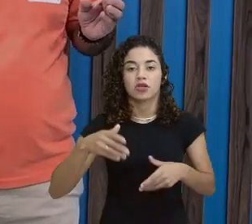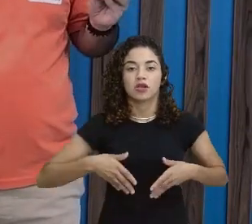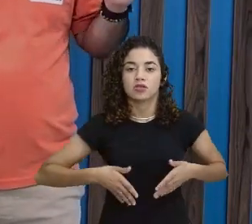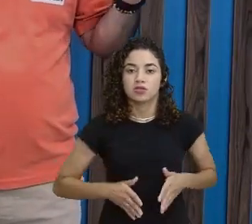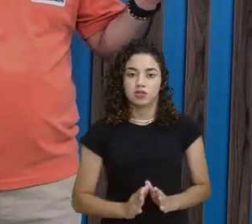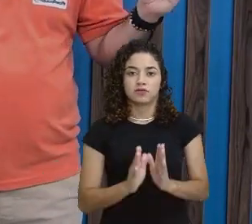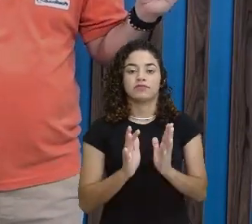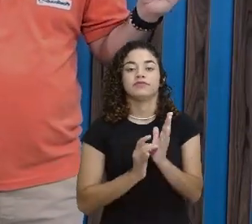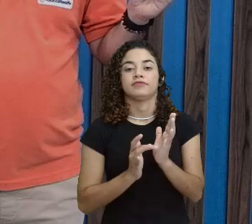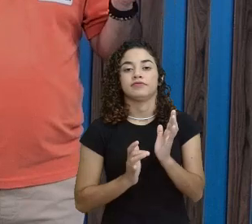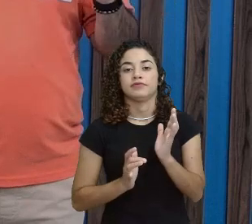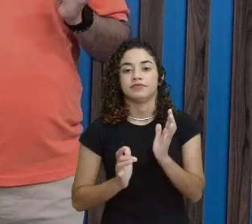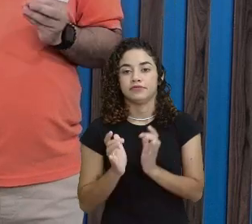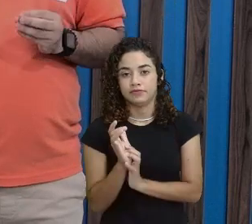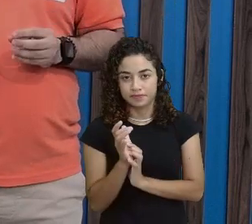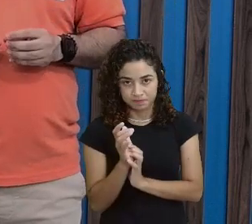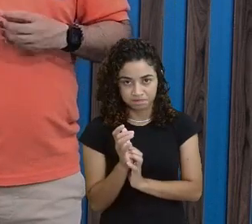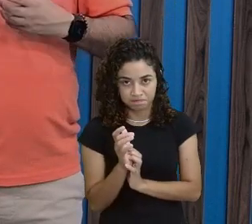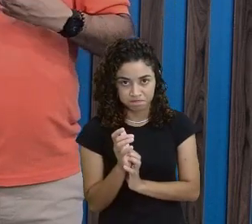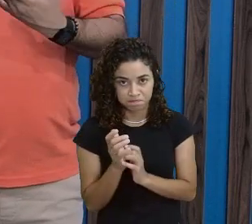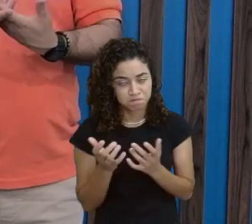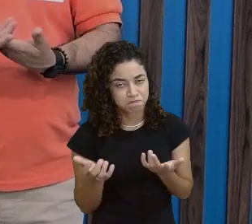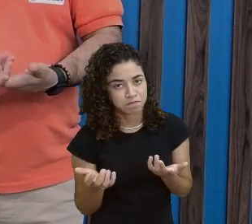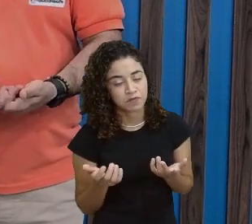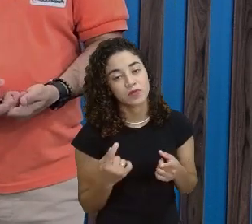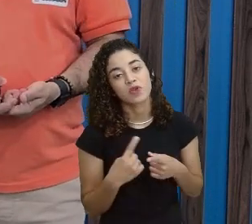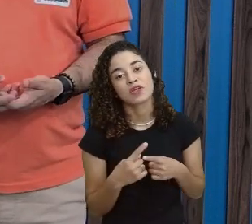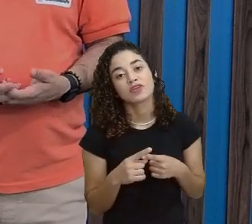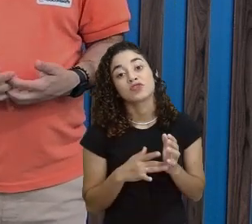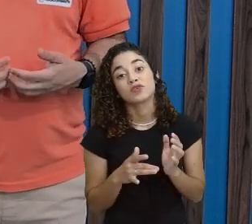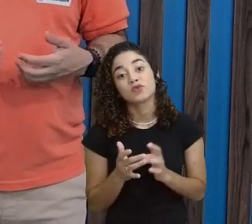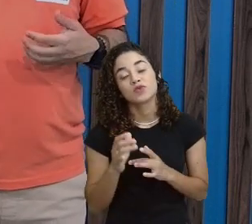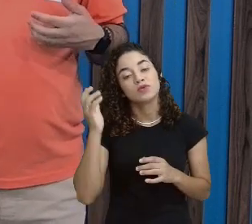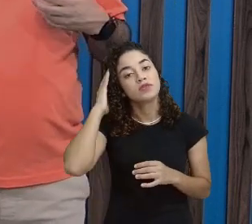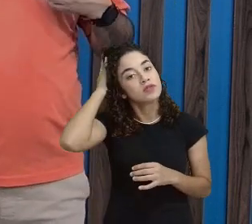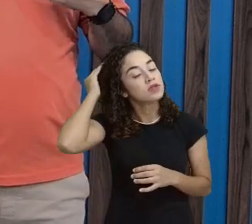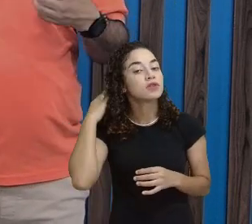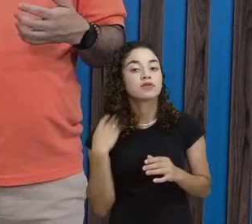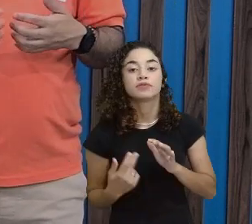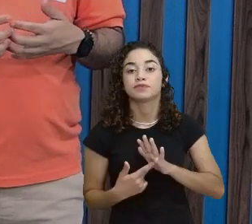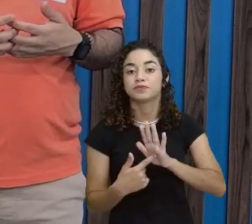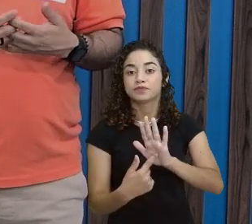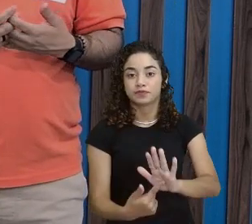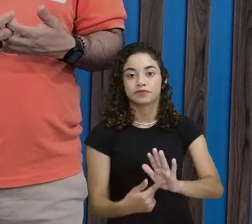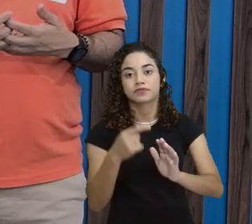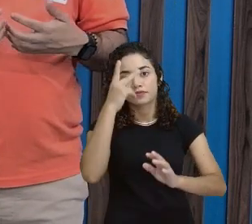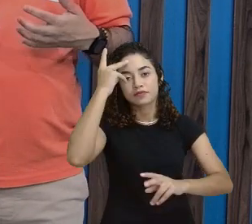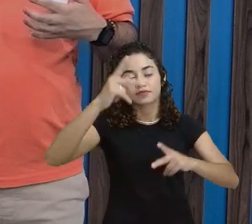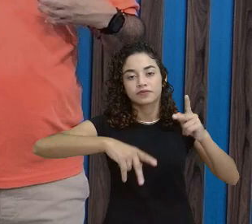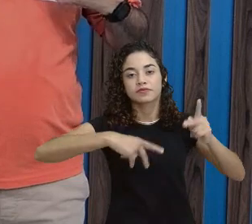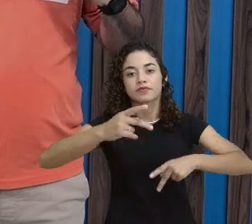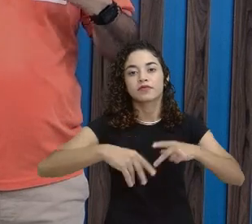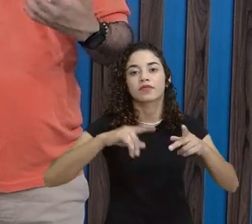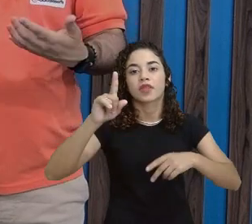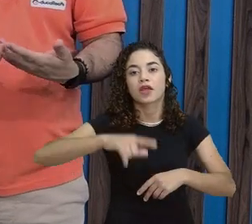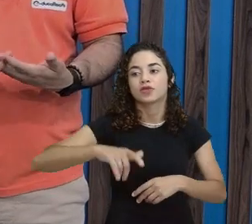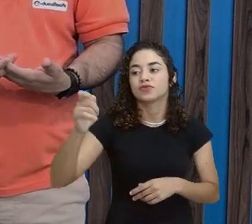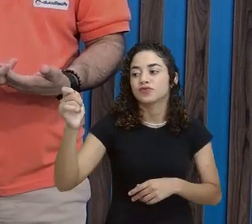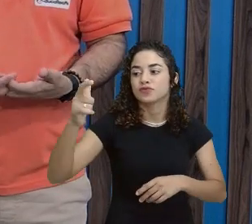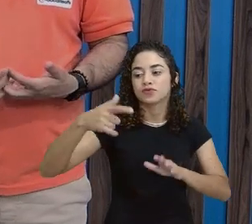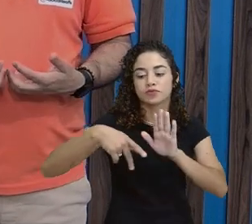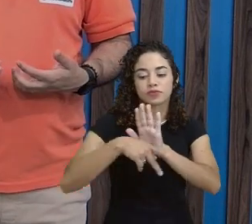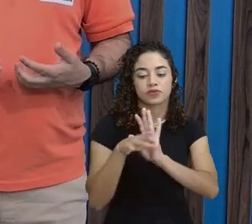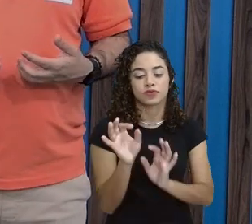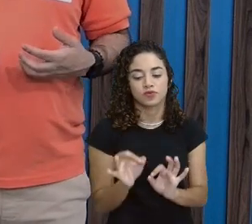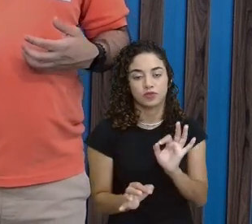de Jesus nessa data. Por quê? Jesus ele era apresentado, né, para os pagãos como o sol da